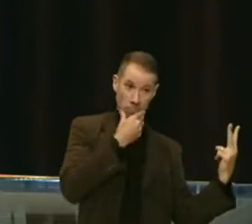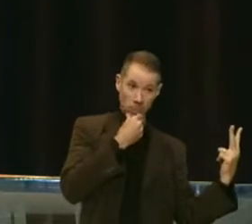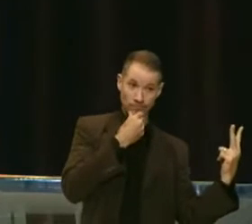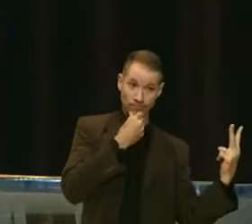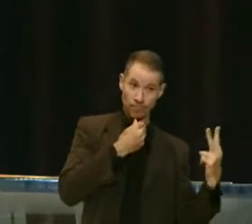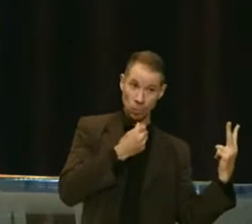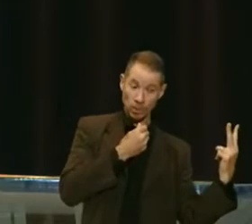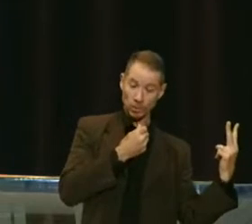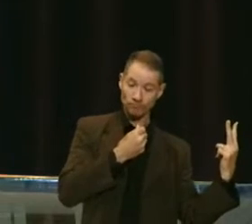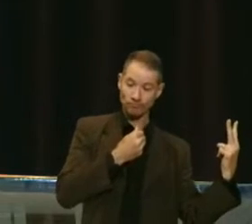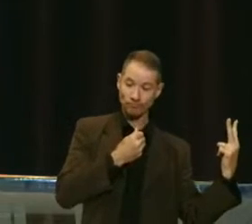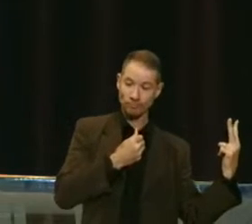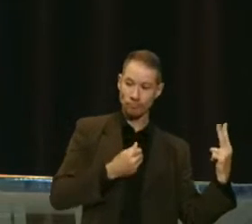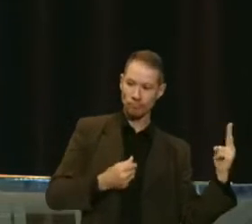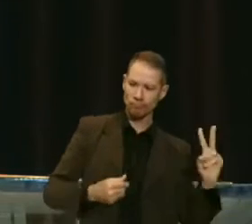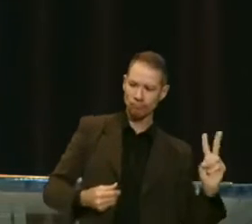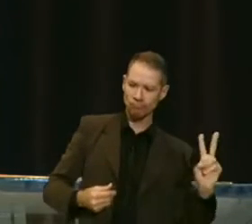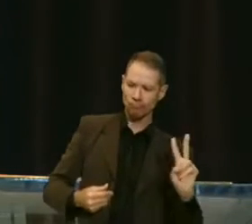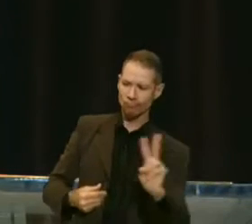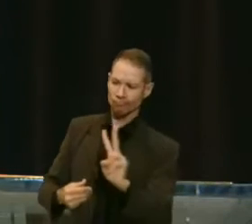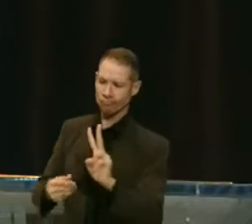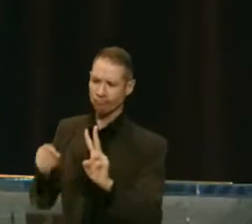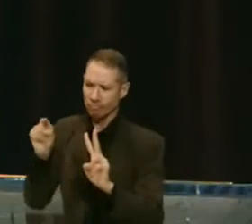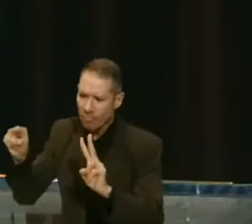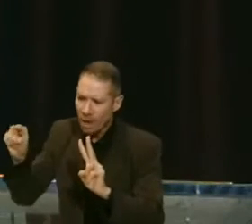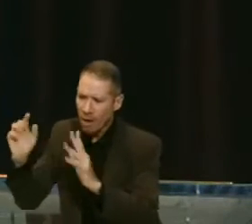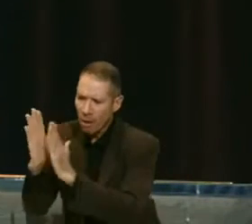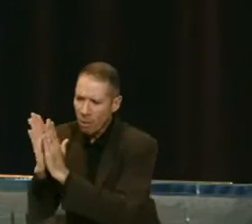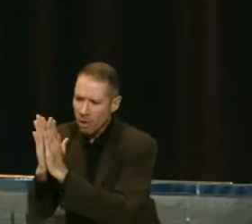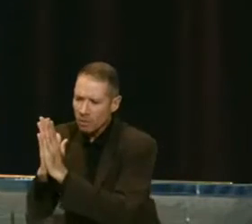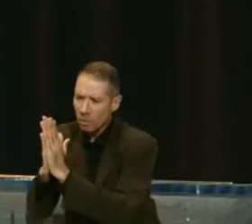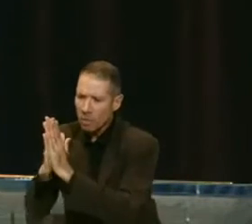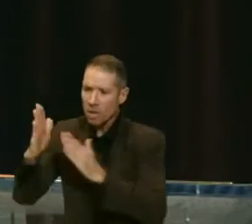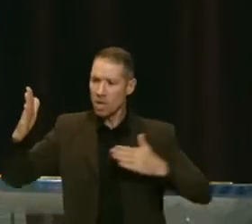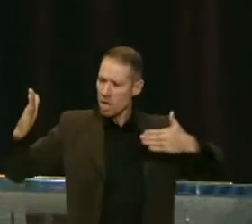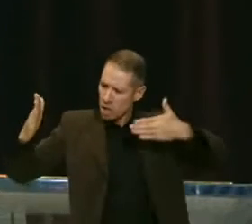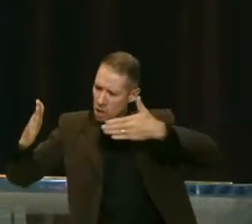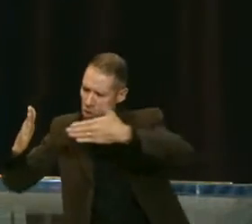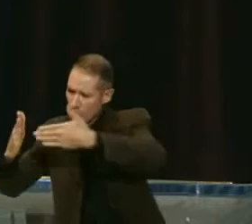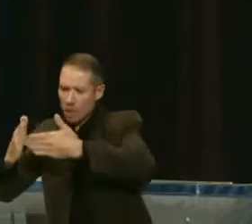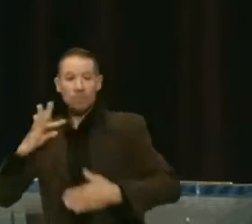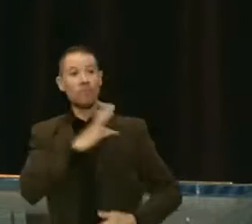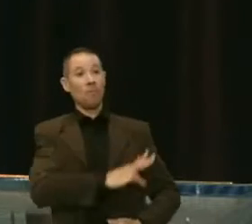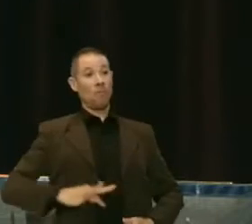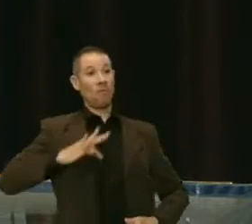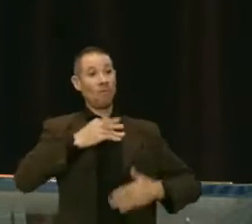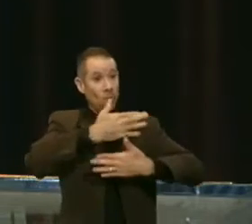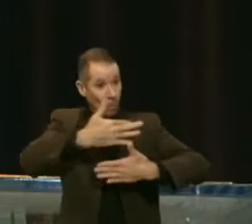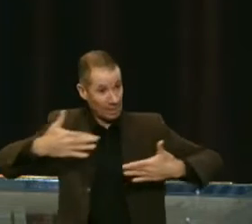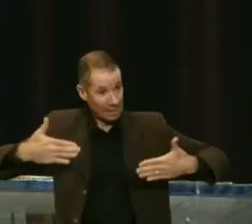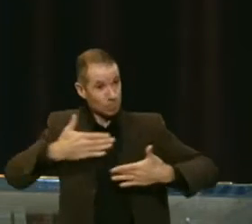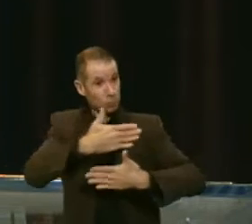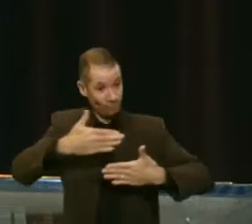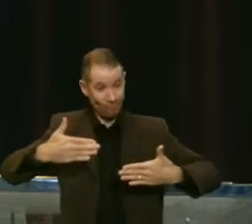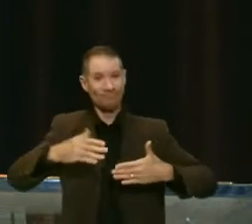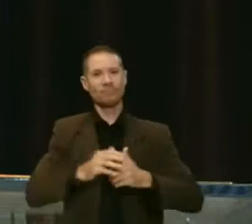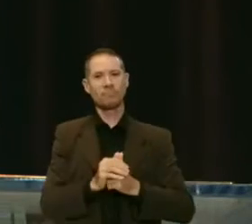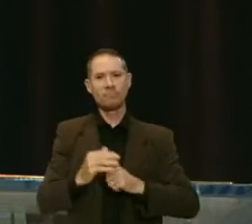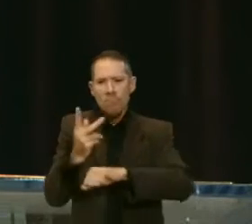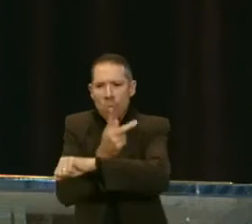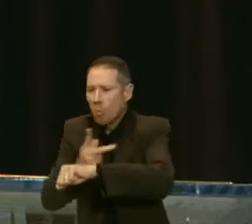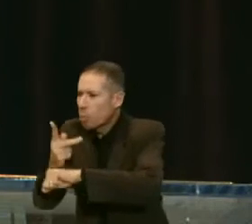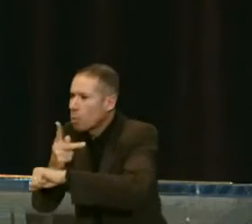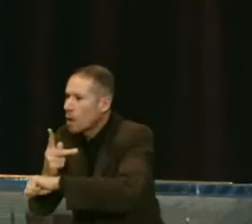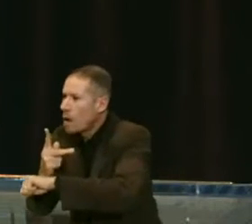Indo eles ao lugar de oração. Quando eles chegam em Filipos, a primeira coisa que fazem é procurar um lugar